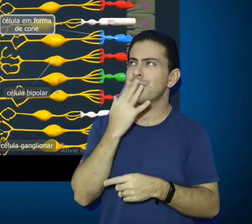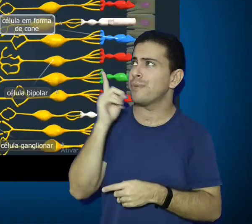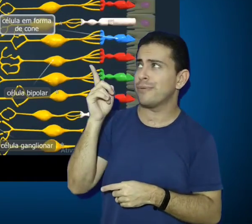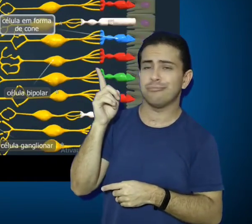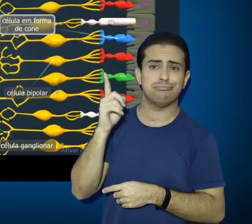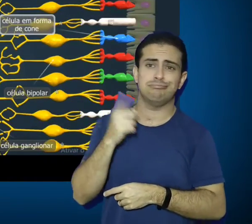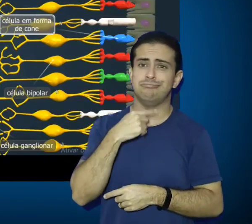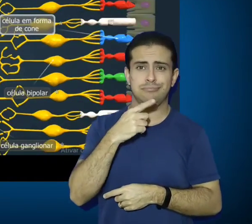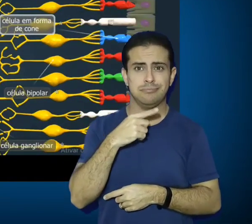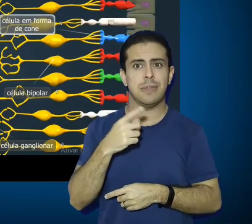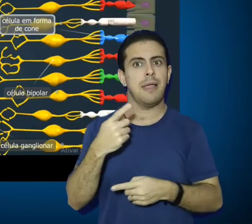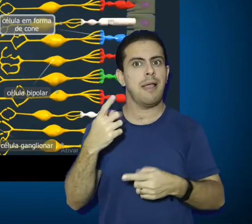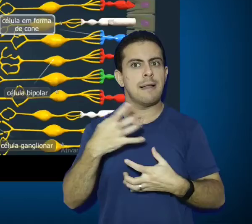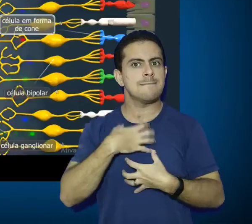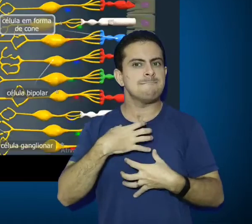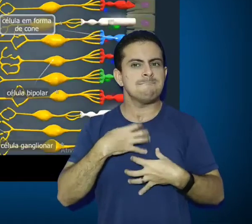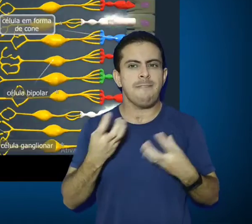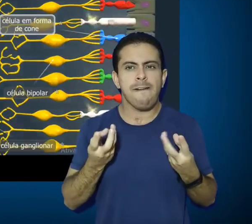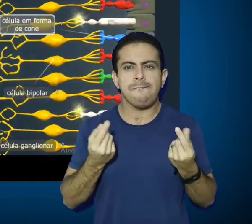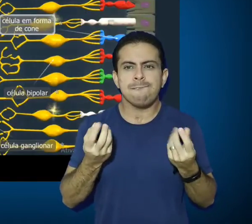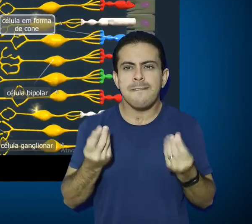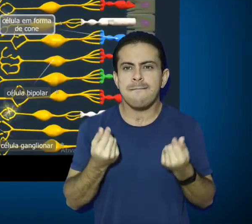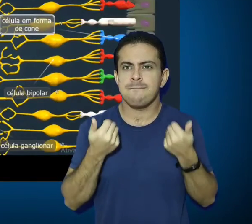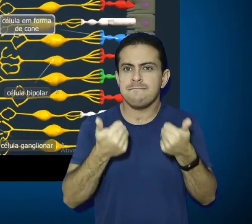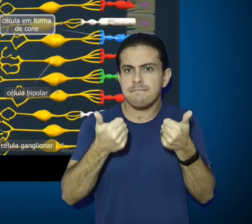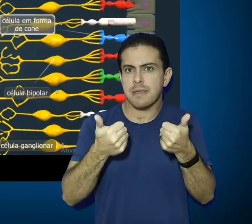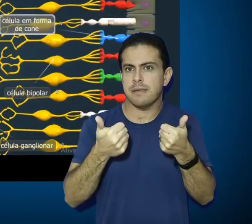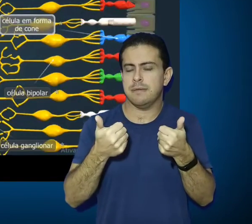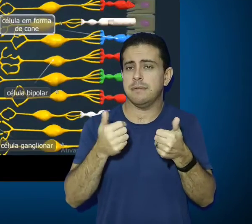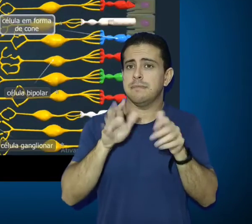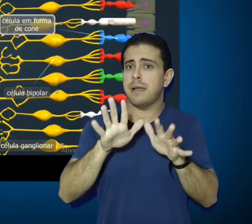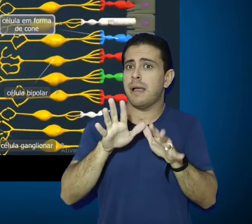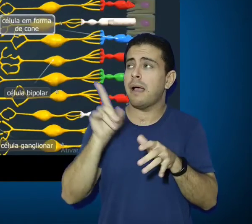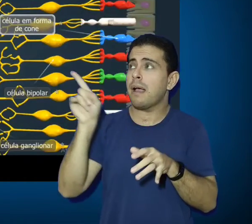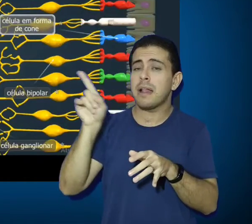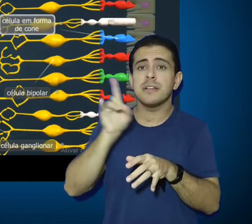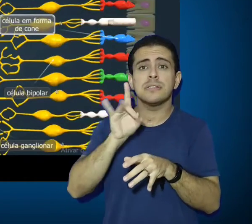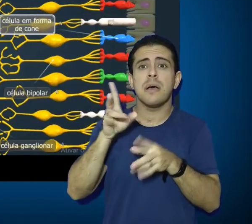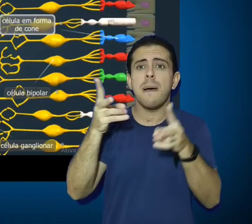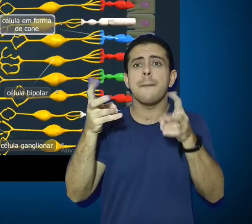sensíveis, porém elas conseguem perceber só o preto e o branco,